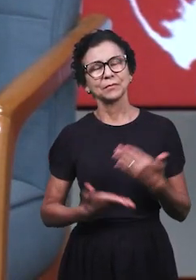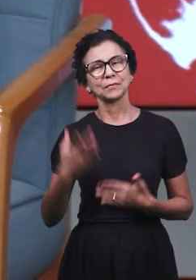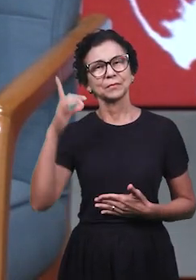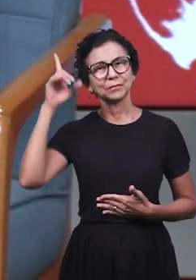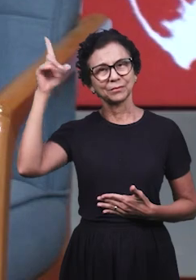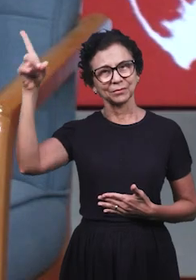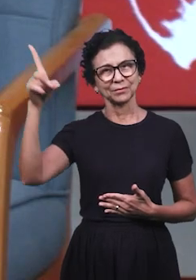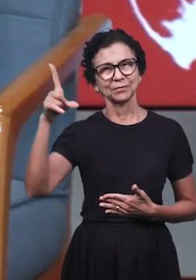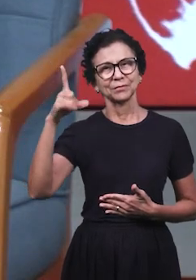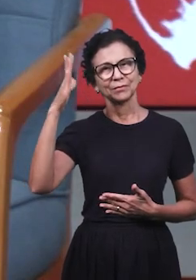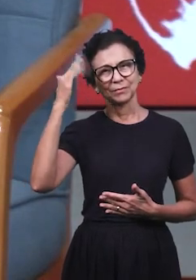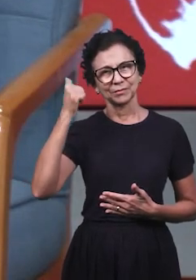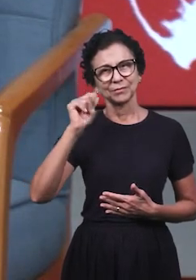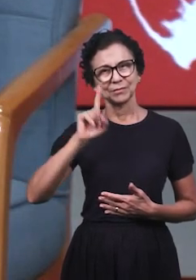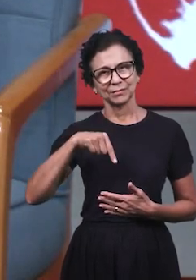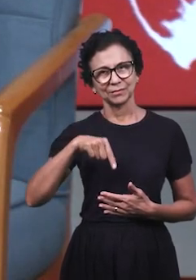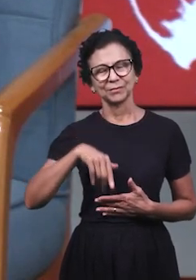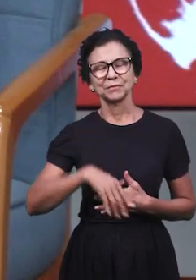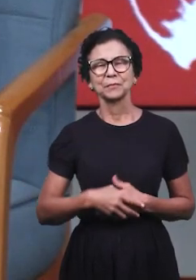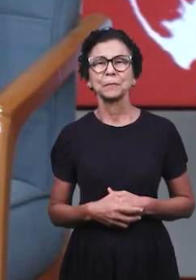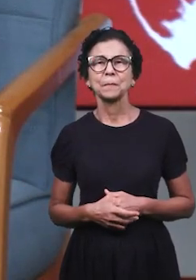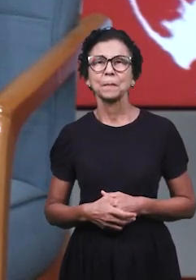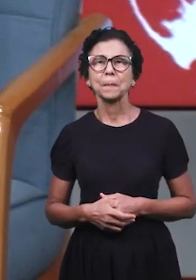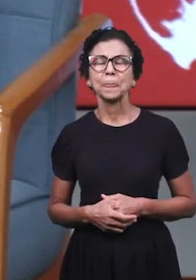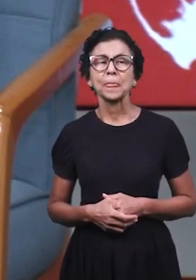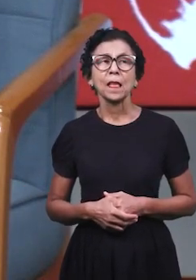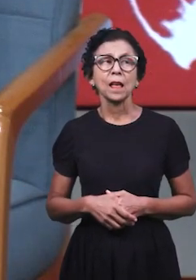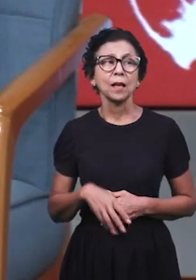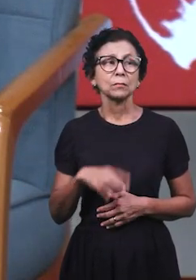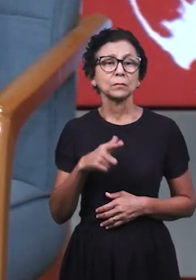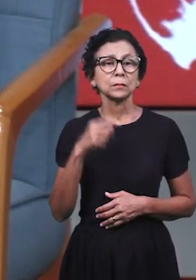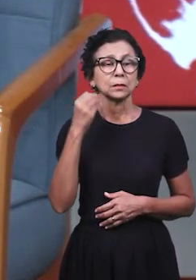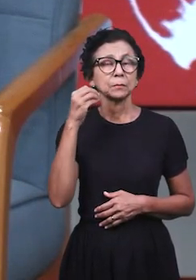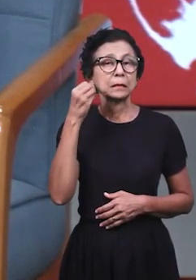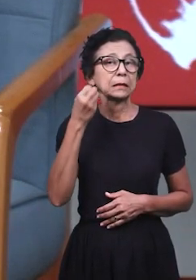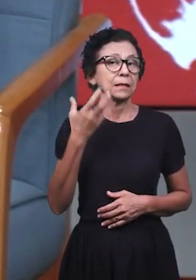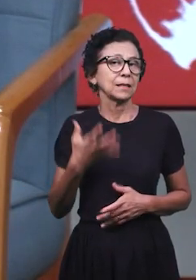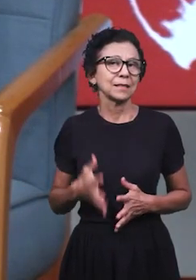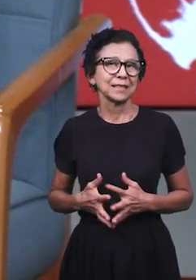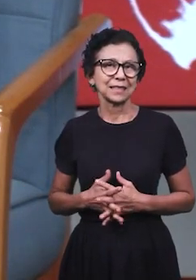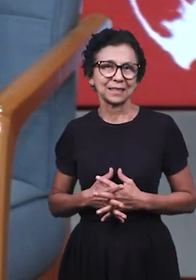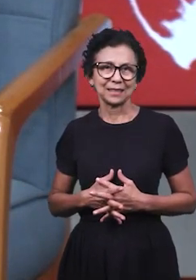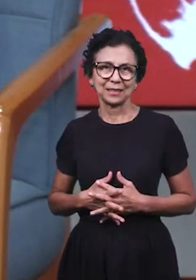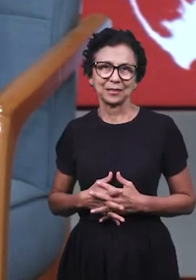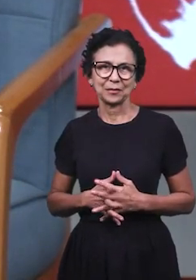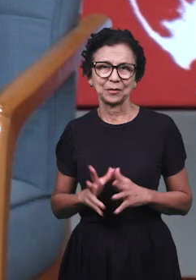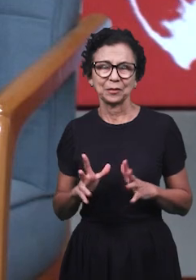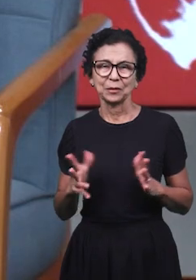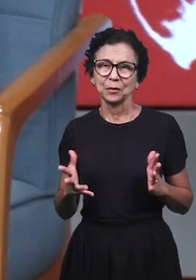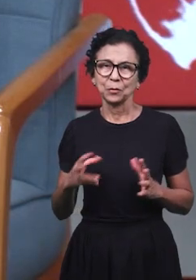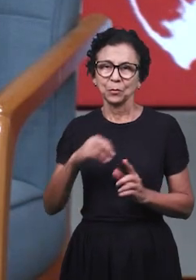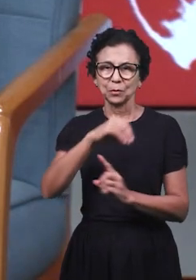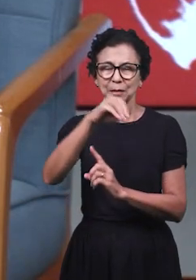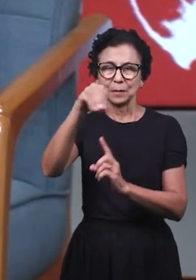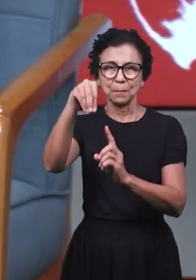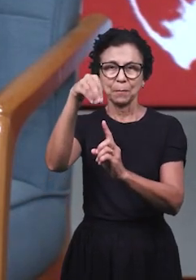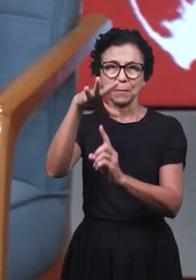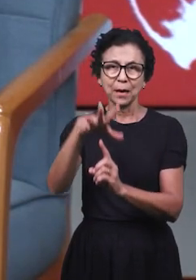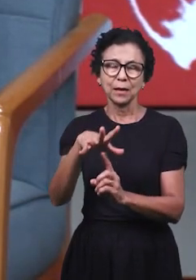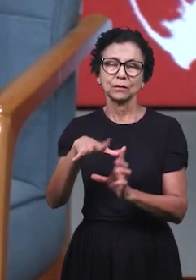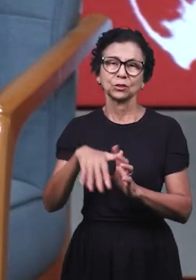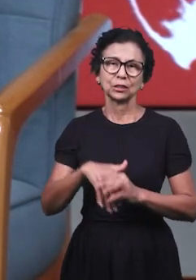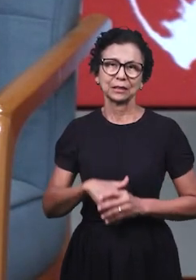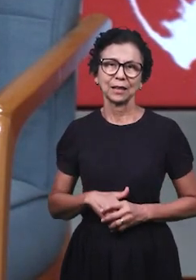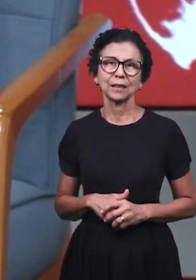sei que você é, mas que você não tem experiência com essa operação da graça, esse